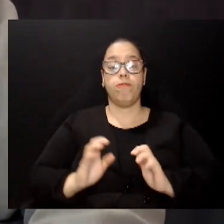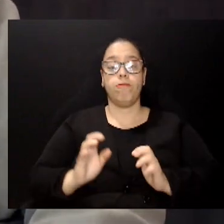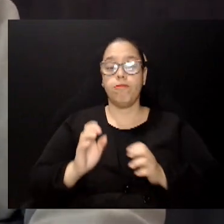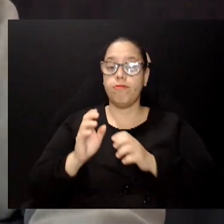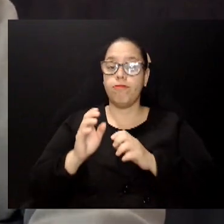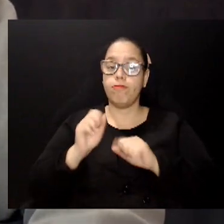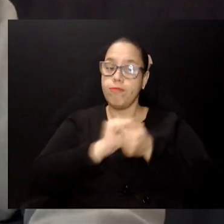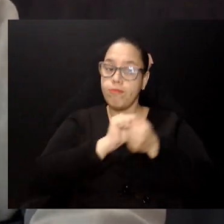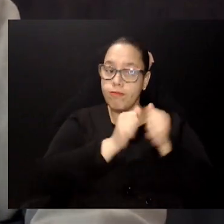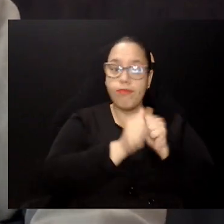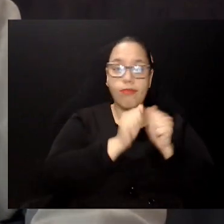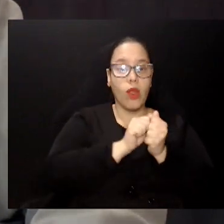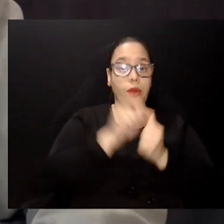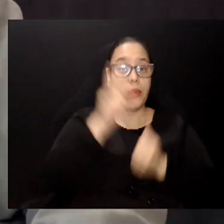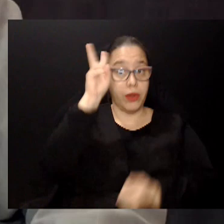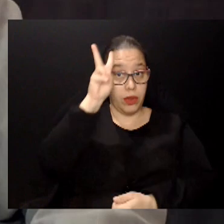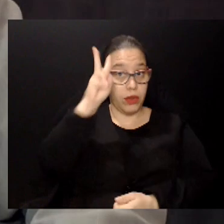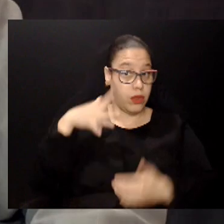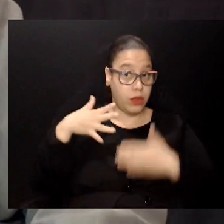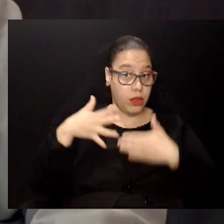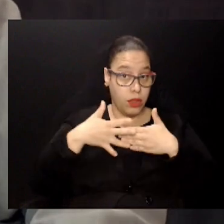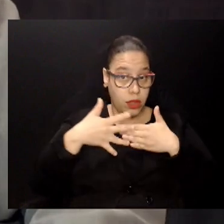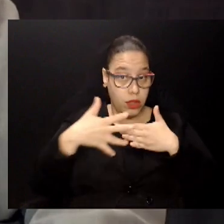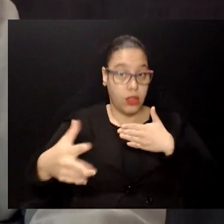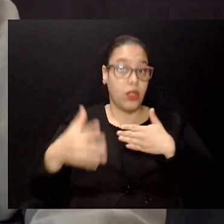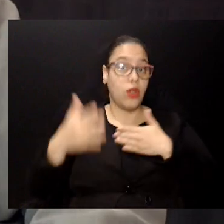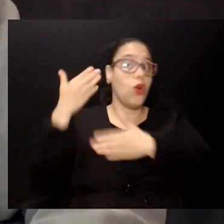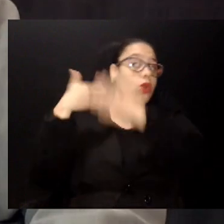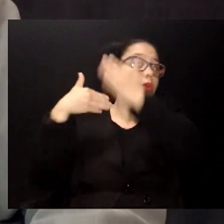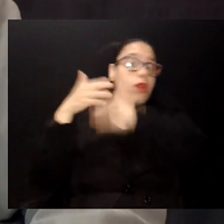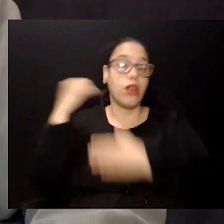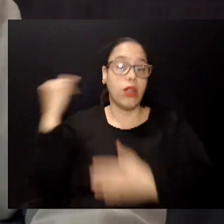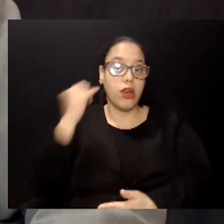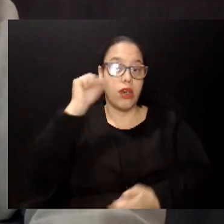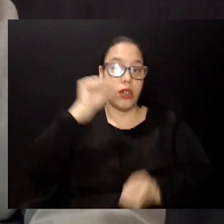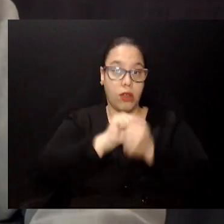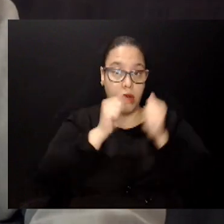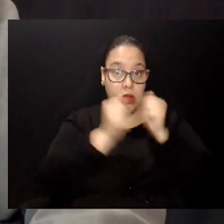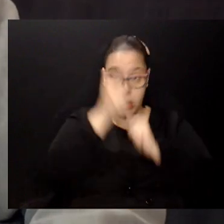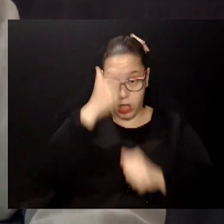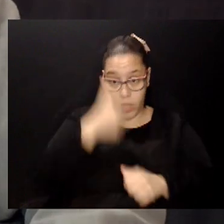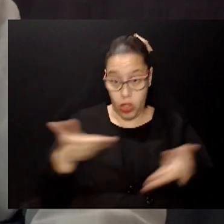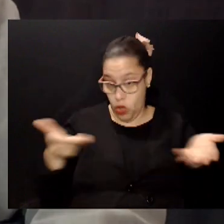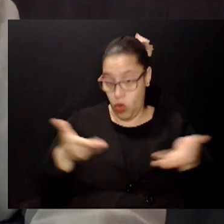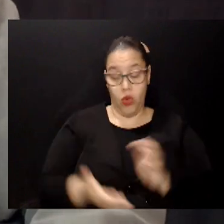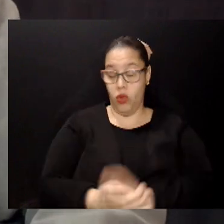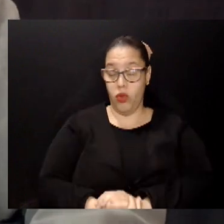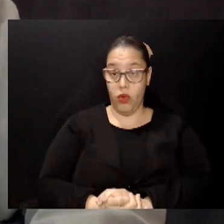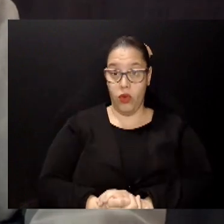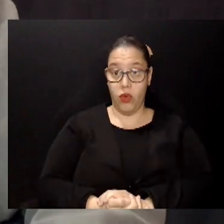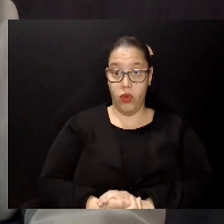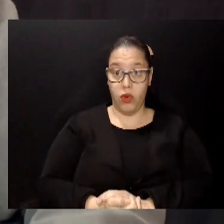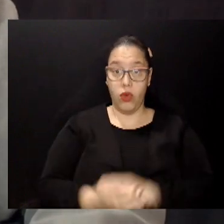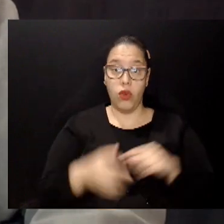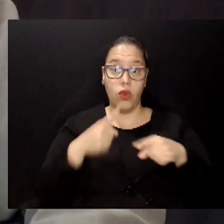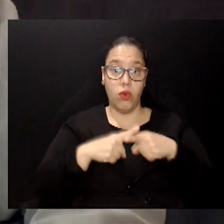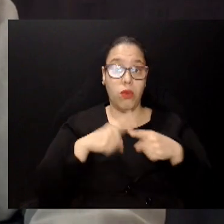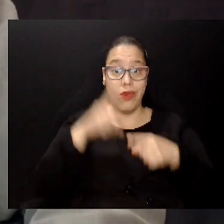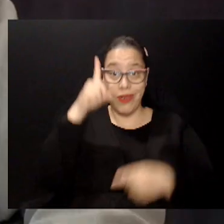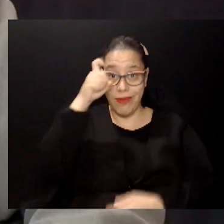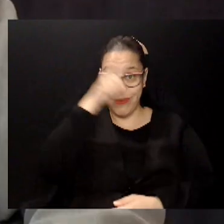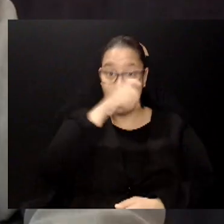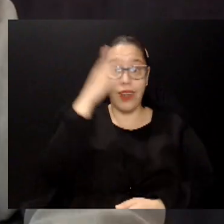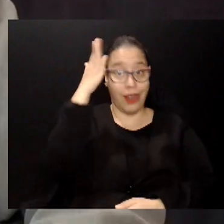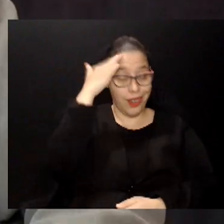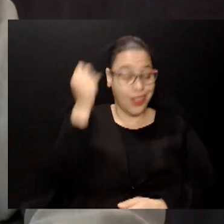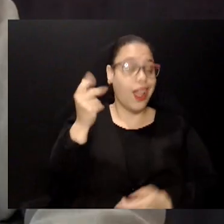história. Por isso que o nosso passado ele é tão importante, porque ele vai moldando quem a gente é hoje. Então, quando a gente fala assim, por que é tão difícil, né? A gente sabe que tá errado, a gente muitas